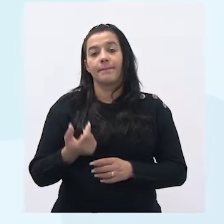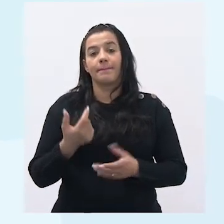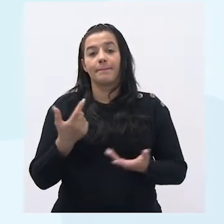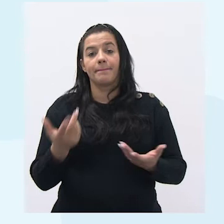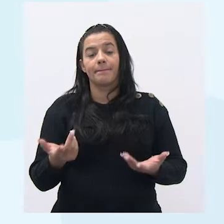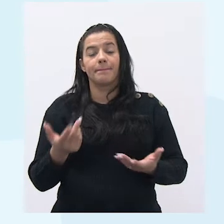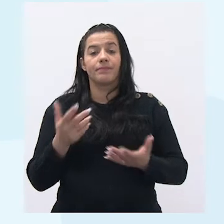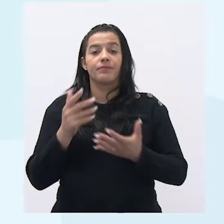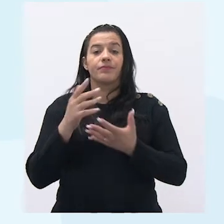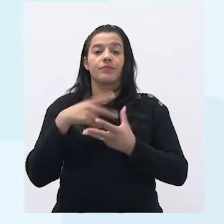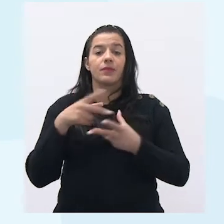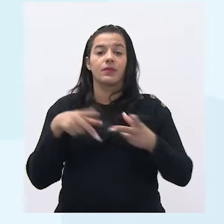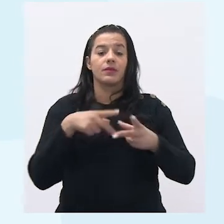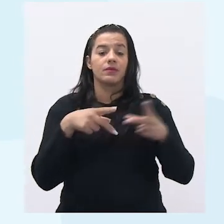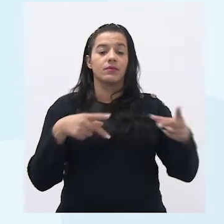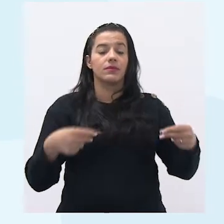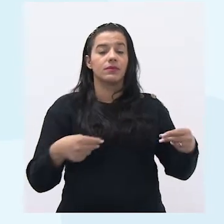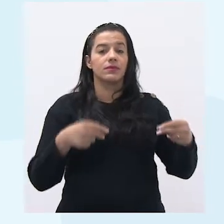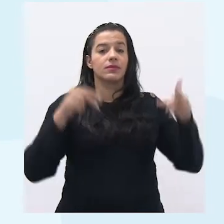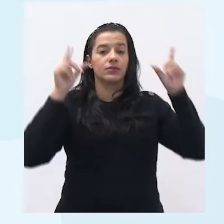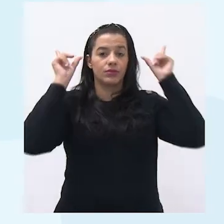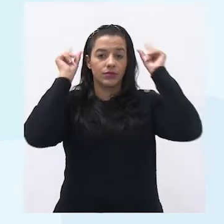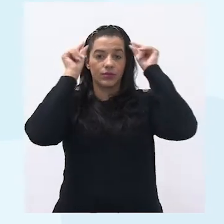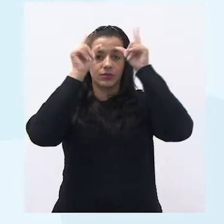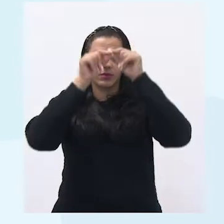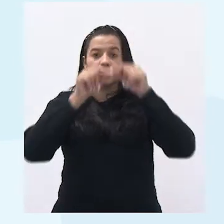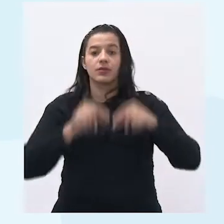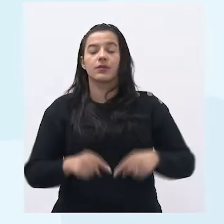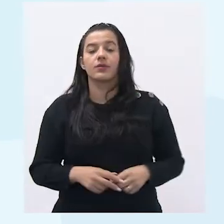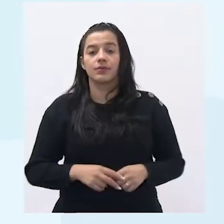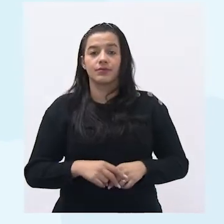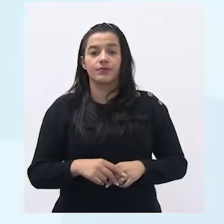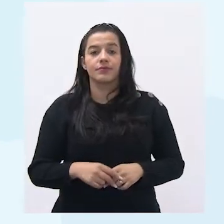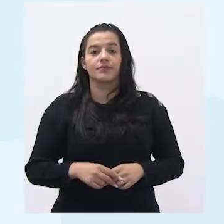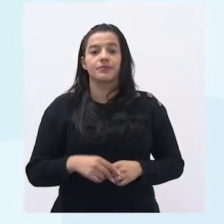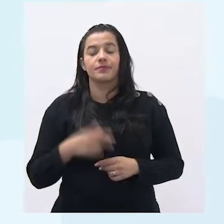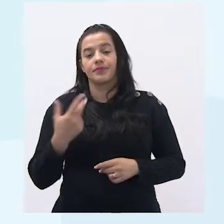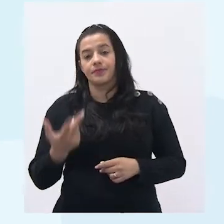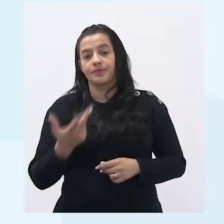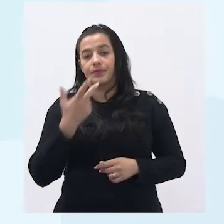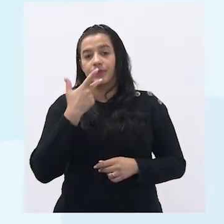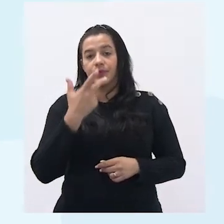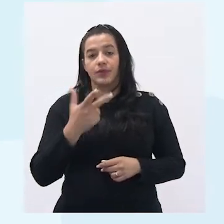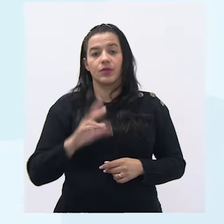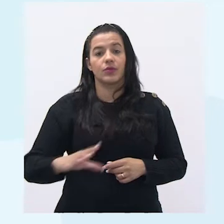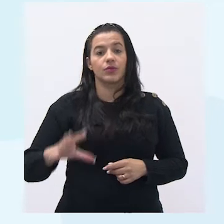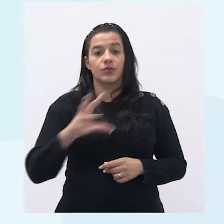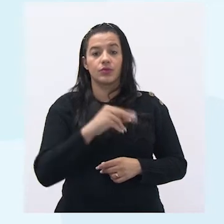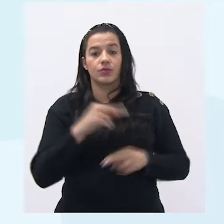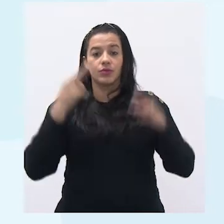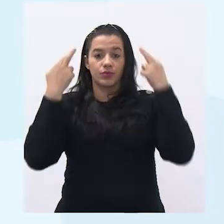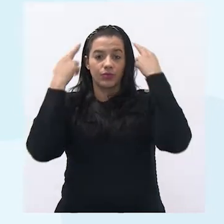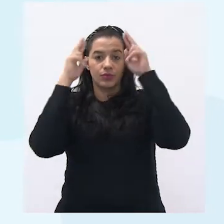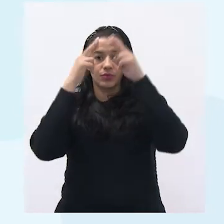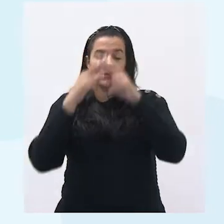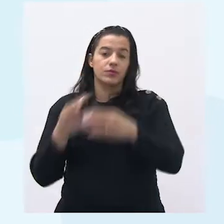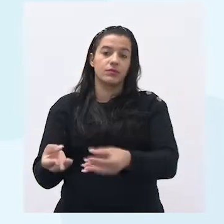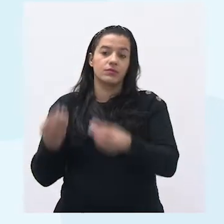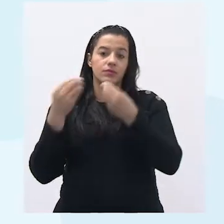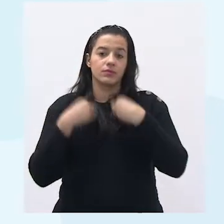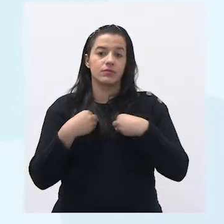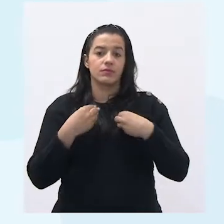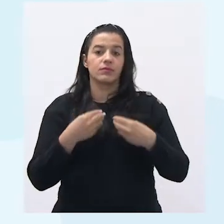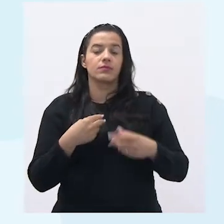o que representou isso. Mas presente de grego, sim, eu estou falando que todo grego vai dar esse presente. E não é.